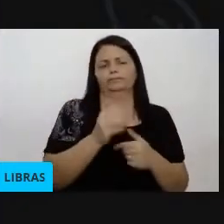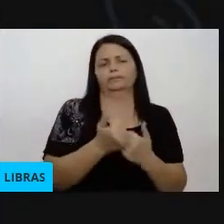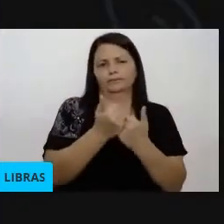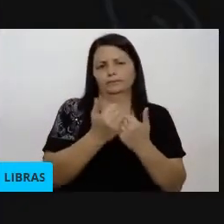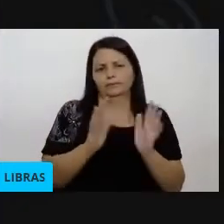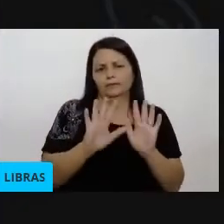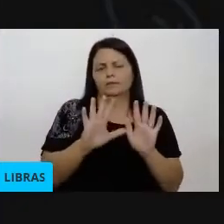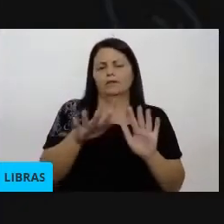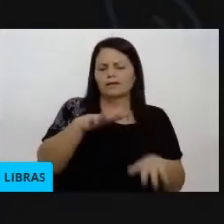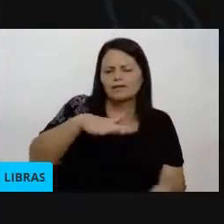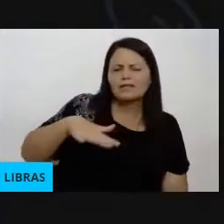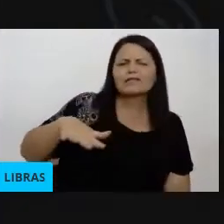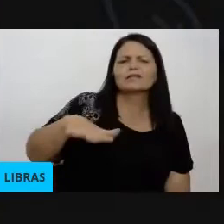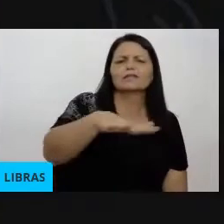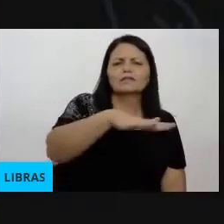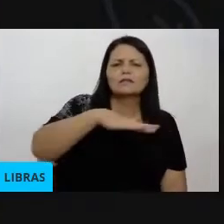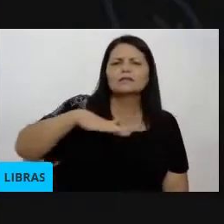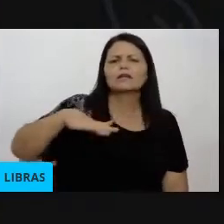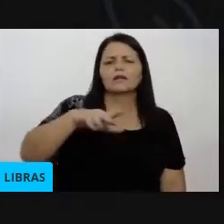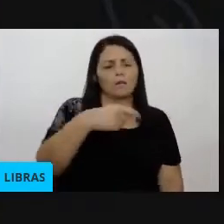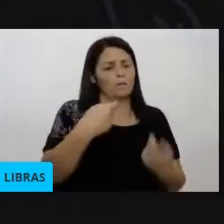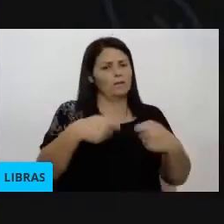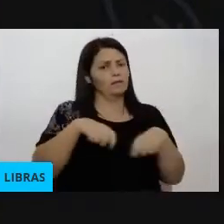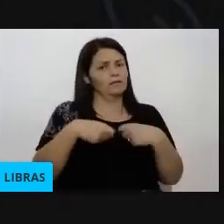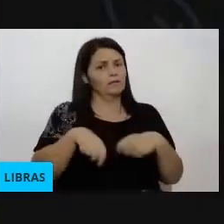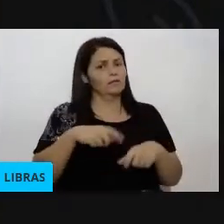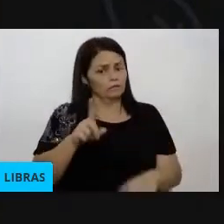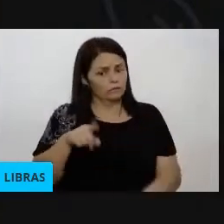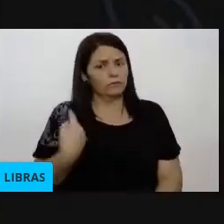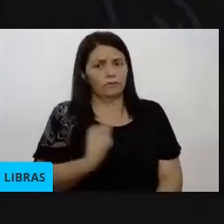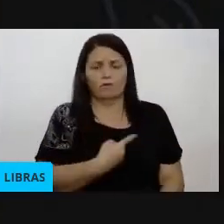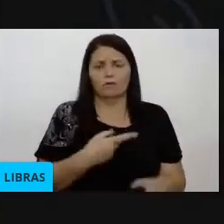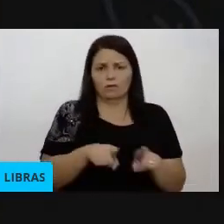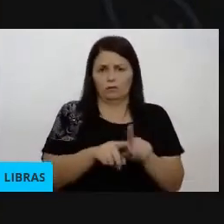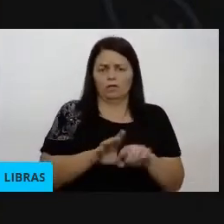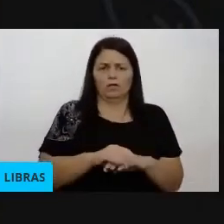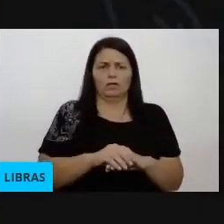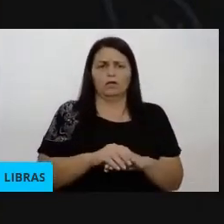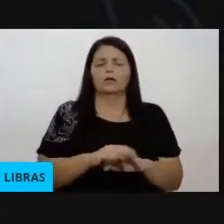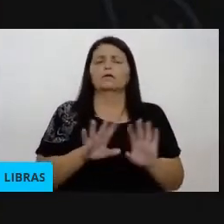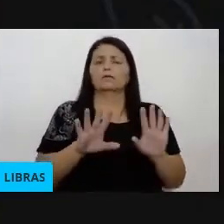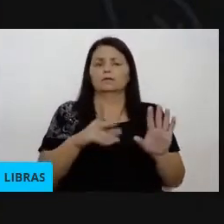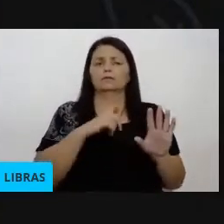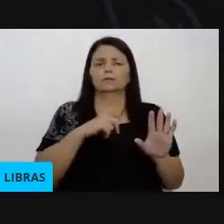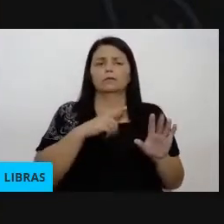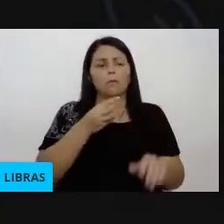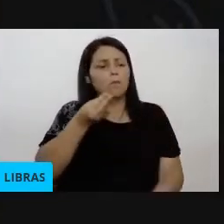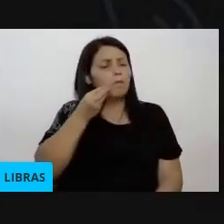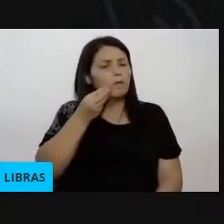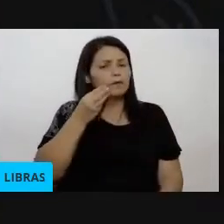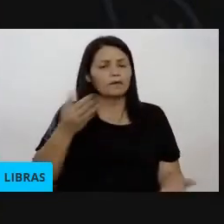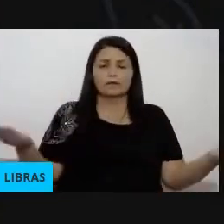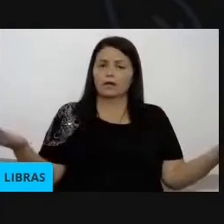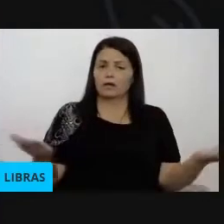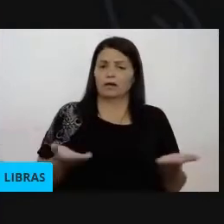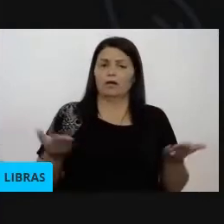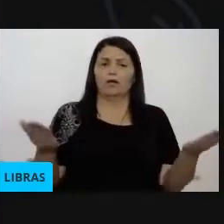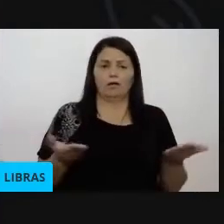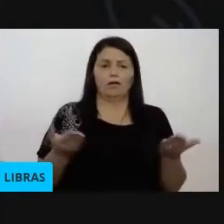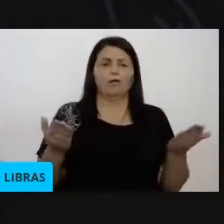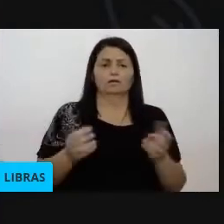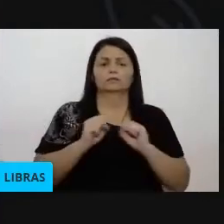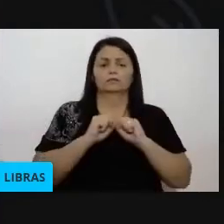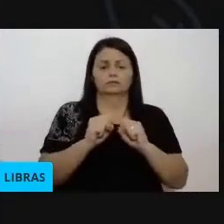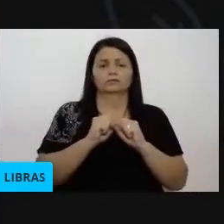De forma geral, eles precisam muito da gente, né? E talvez esteja sendo uma grande oportunidade da gente